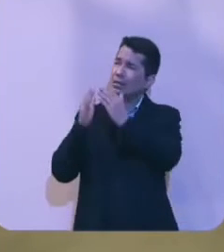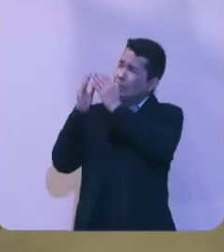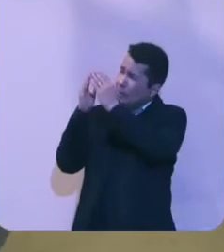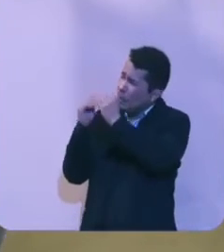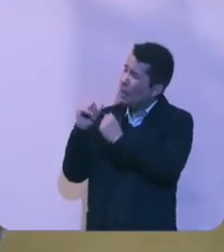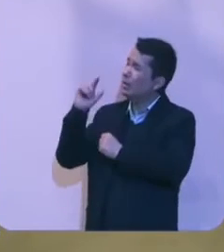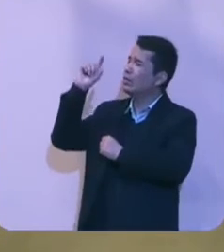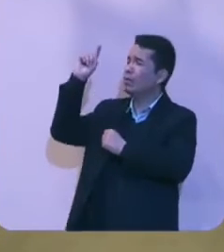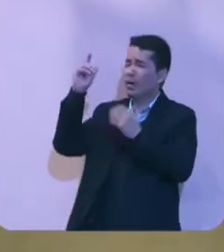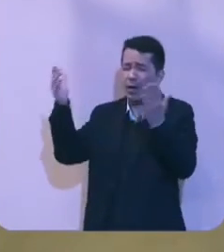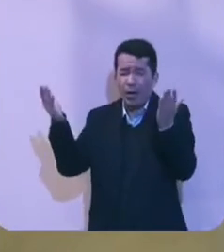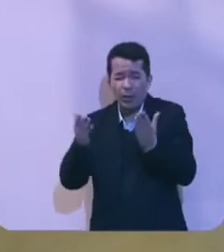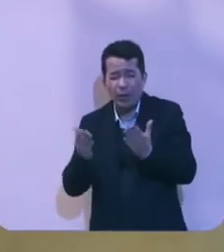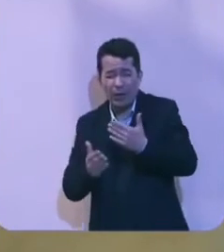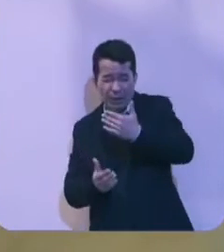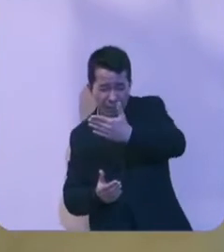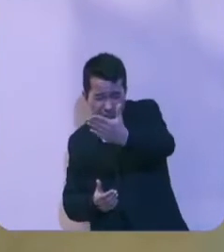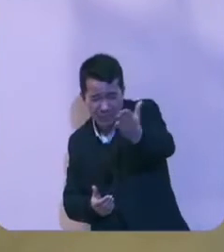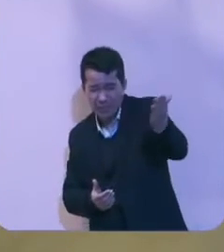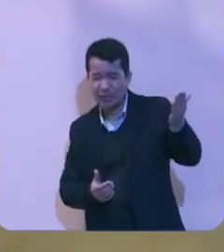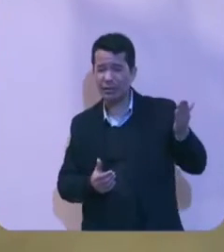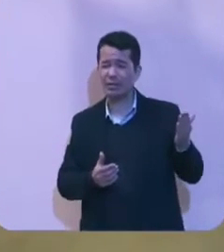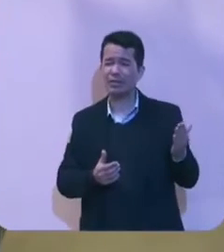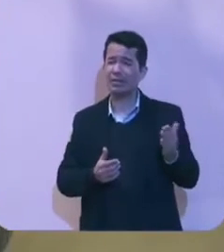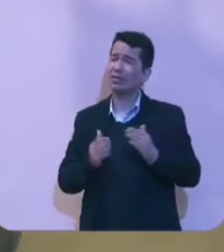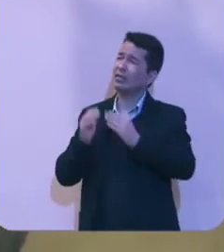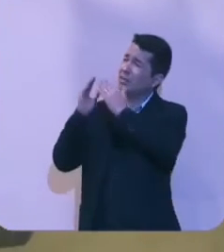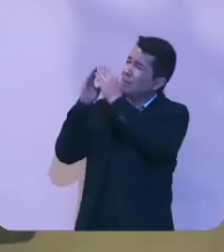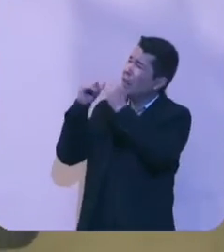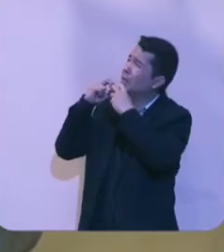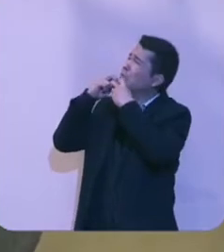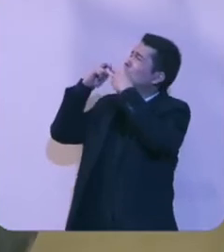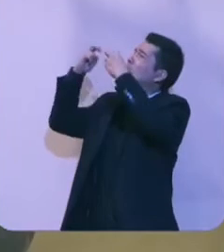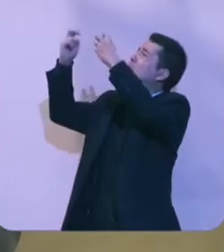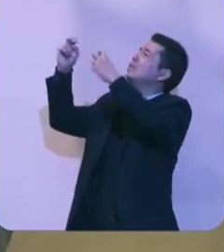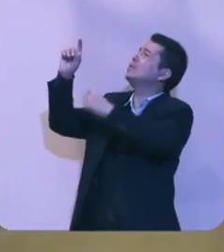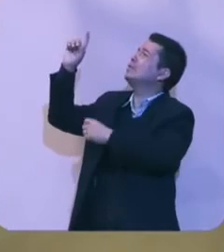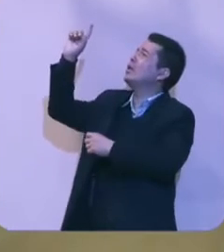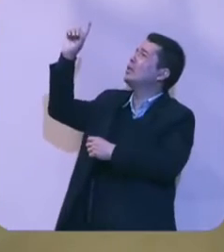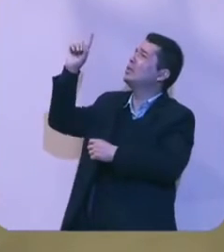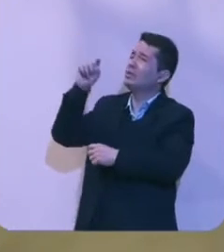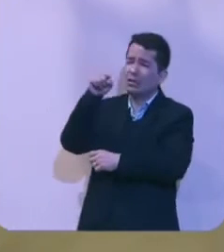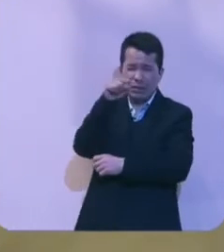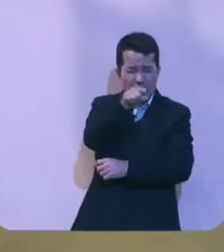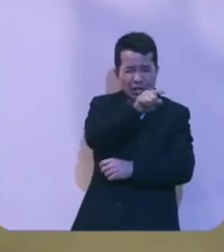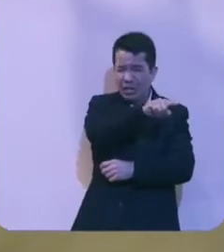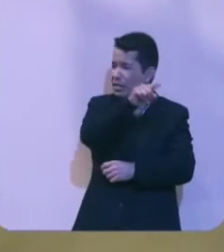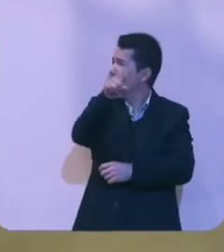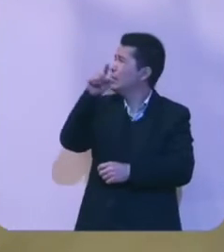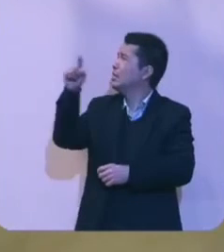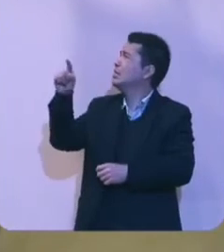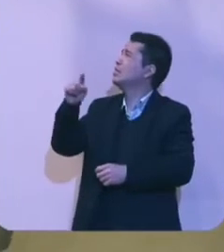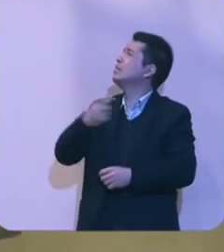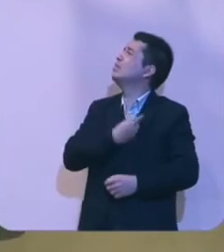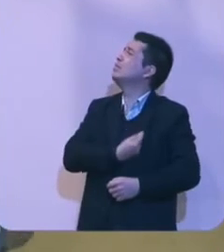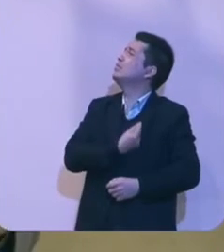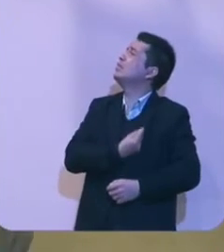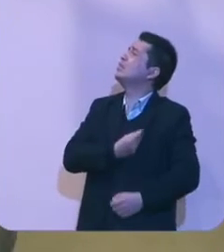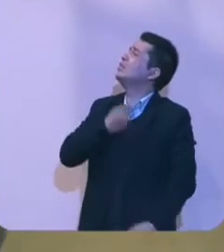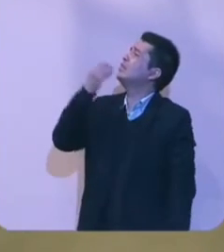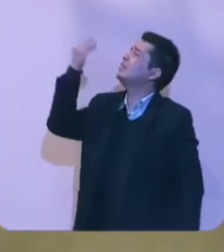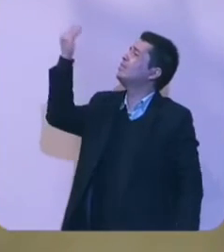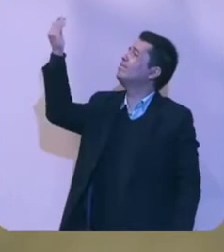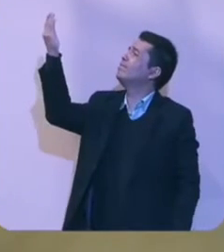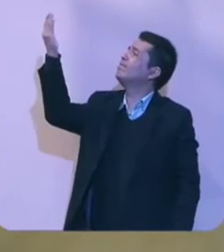E a primeira parte desse clamor é: Senhor, eu estou me colocando no teu altar. Eu quero ser a